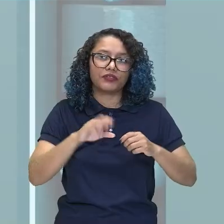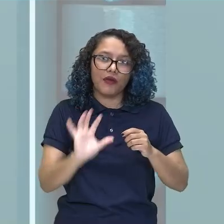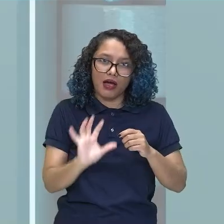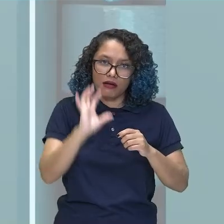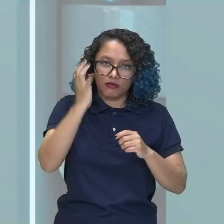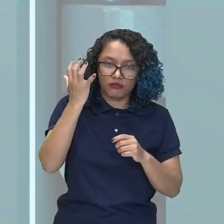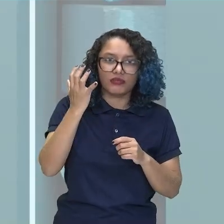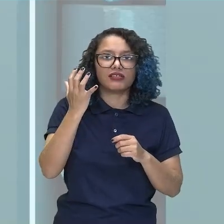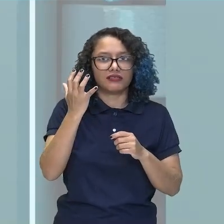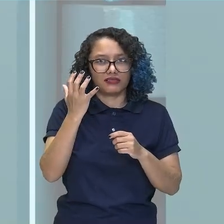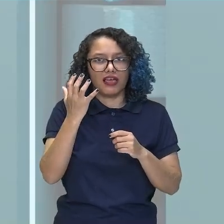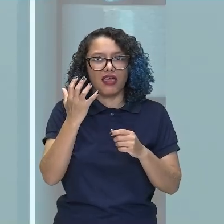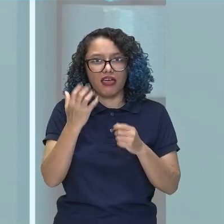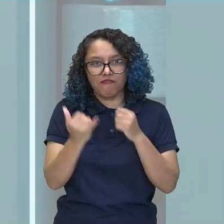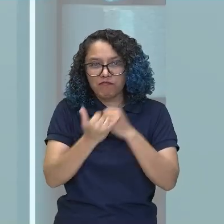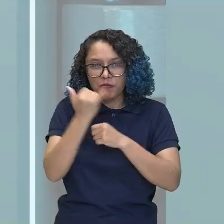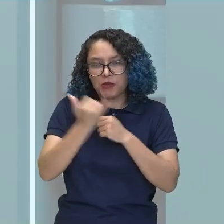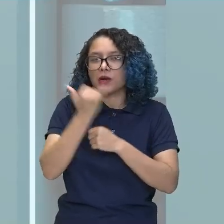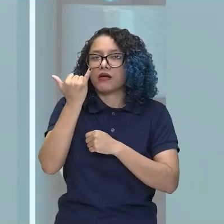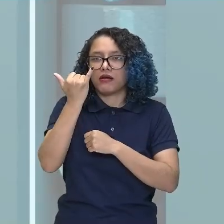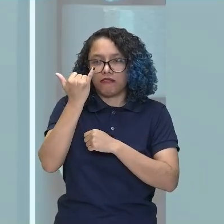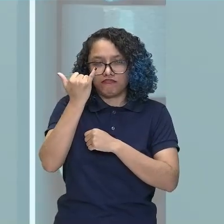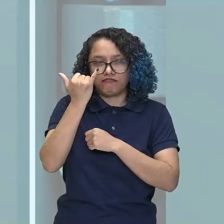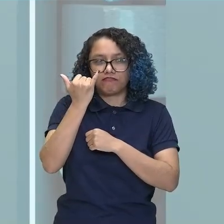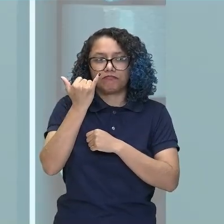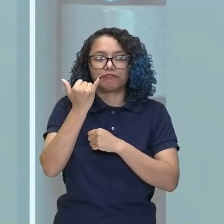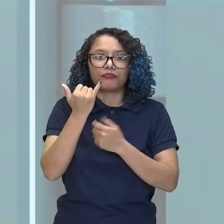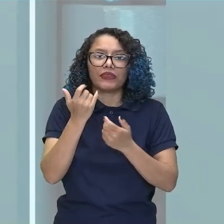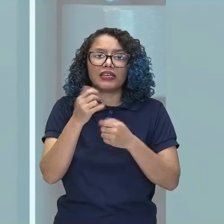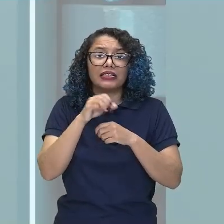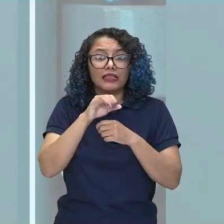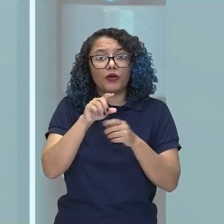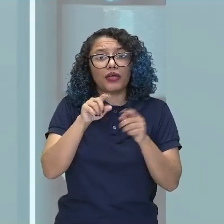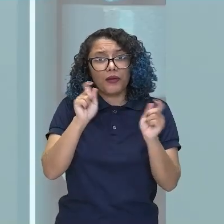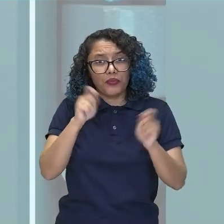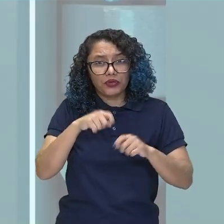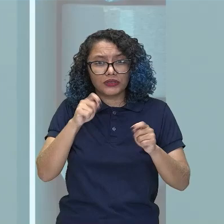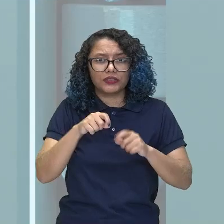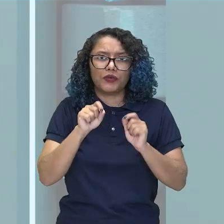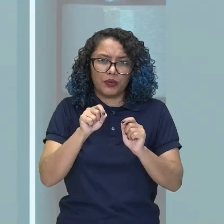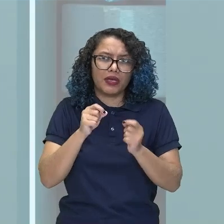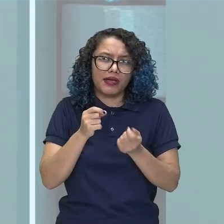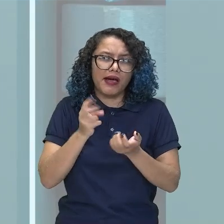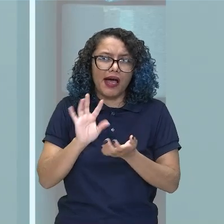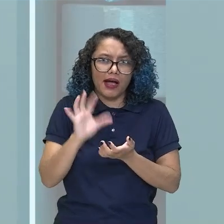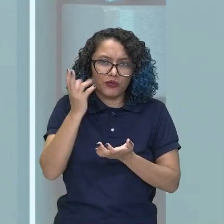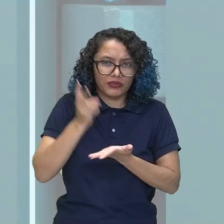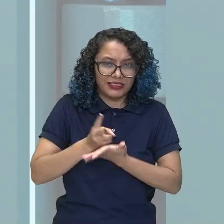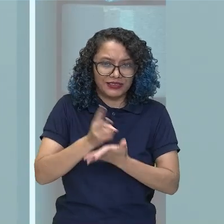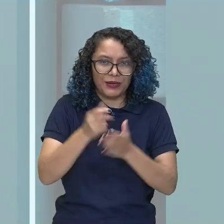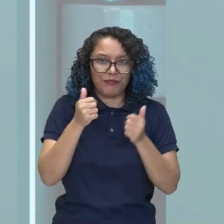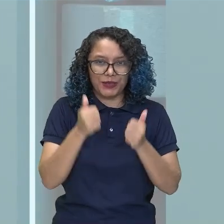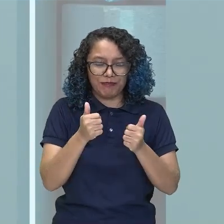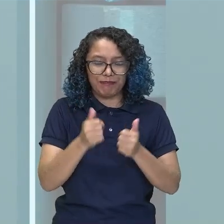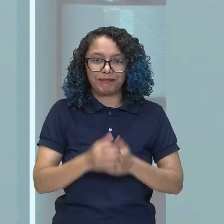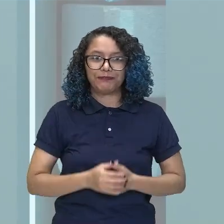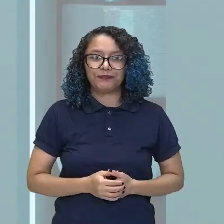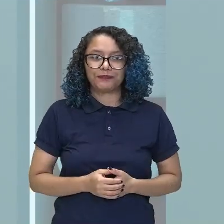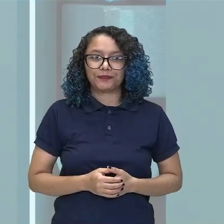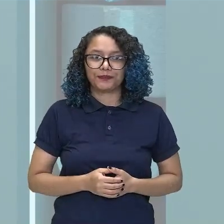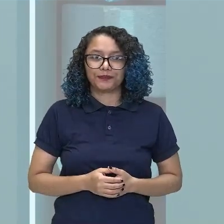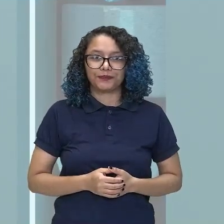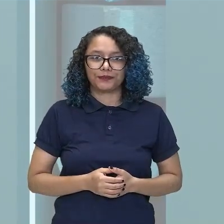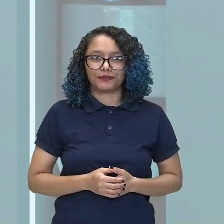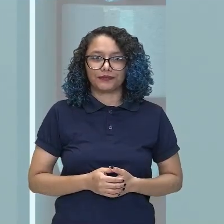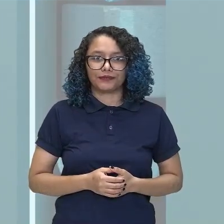essas fraudes, ou seja, ao fato de que essas fraudes existem e que elas são cada vez mais recorrentes, ok? Então, observem que a